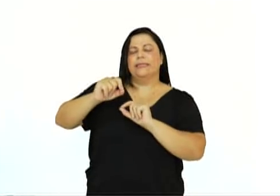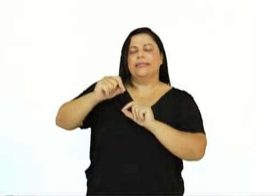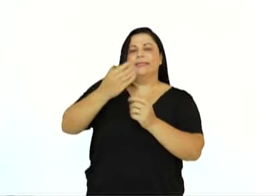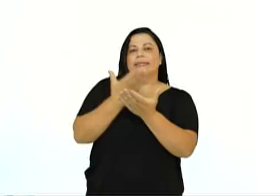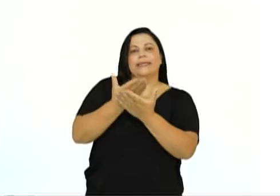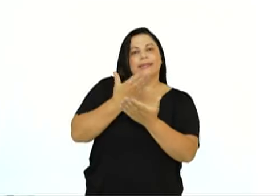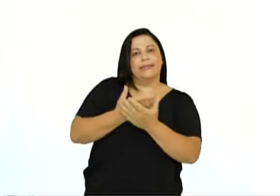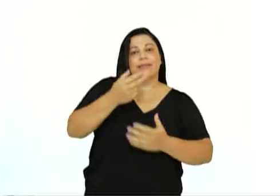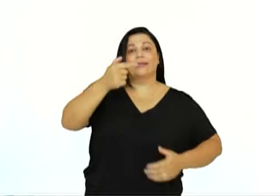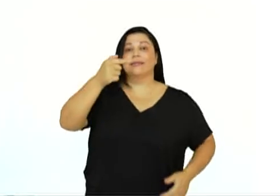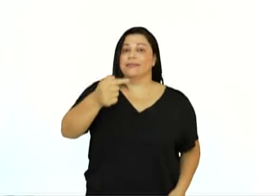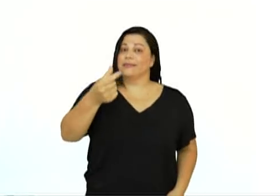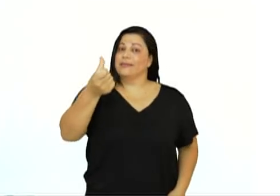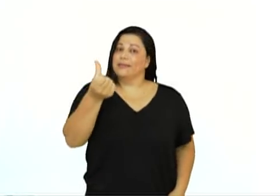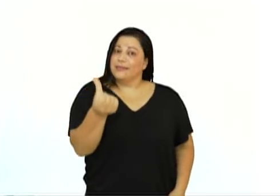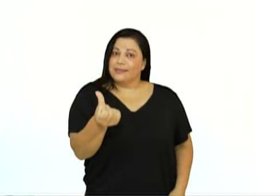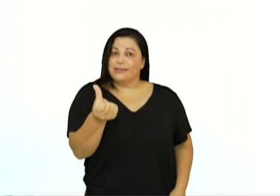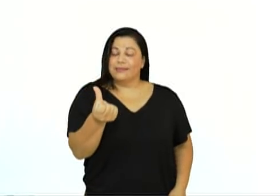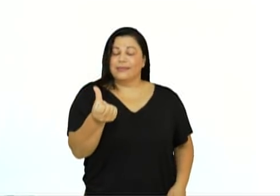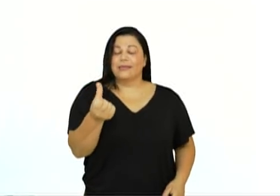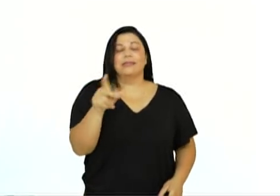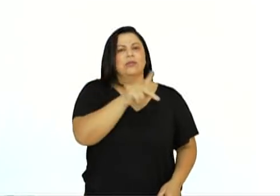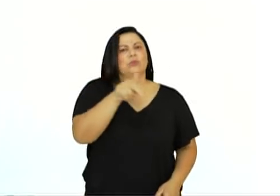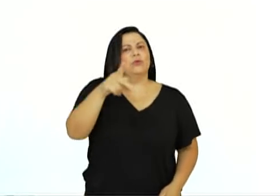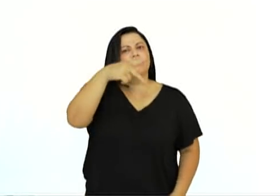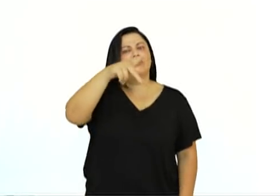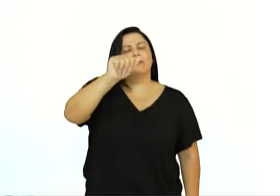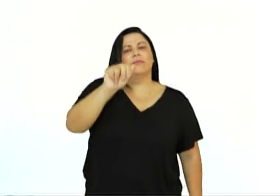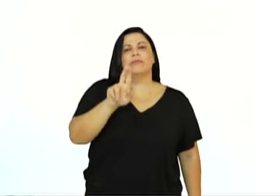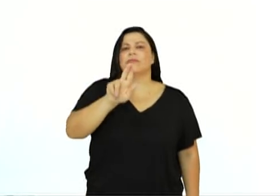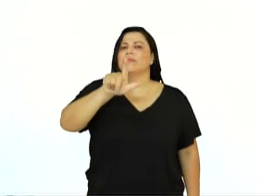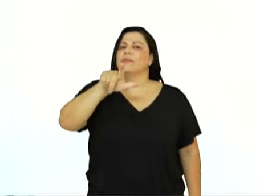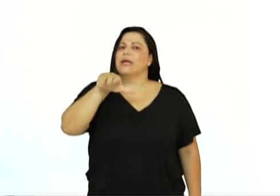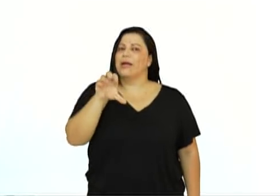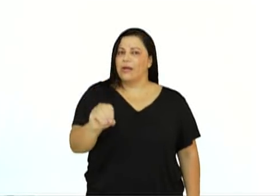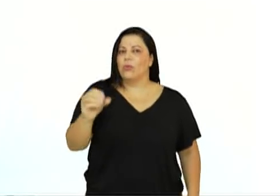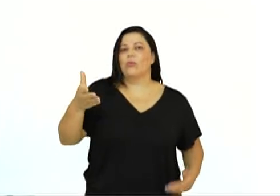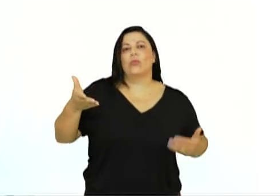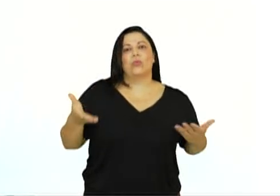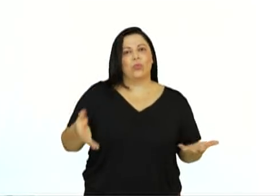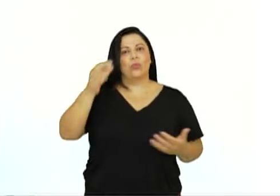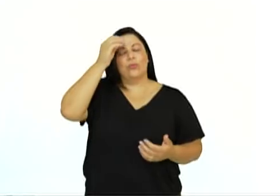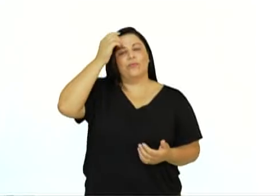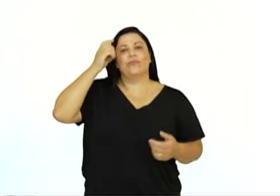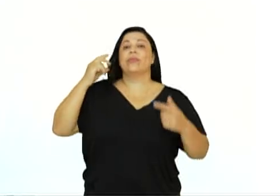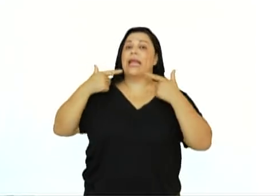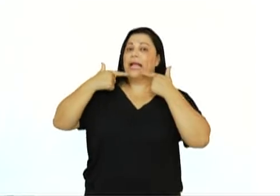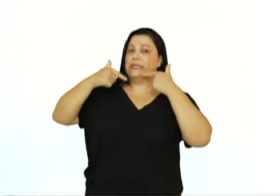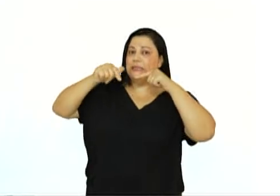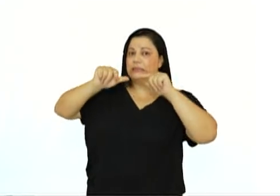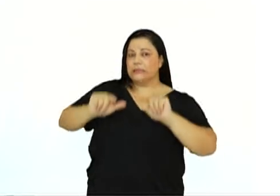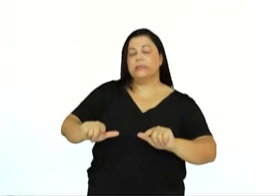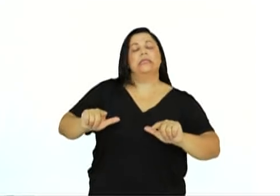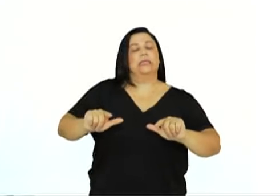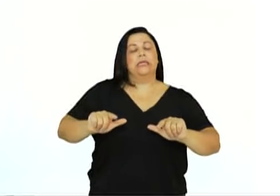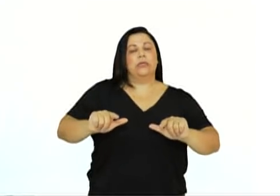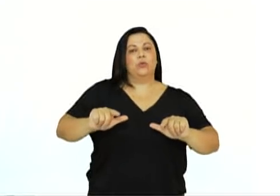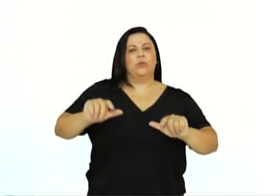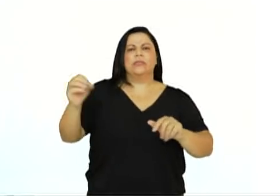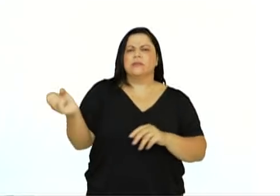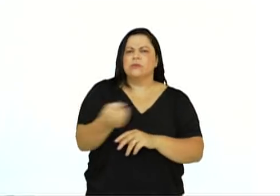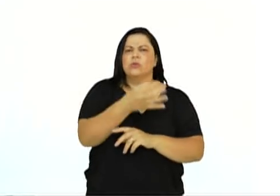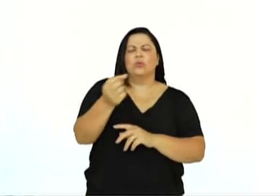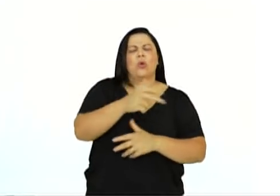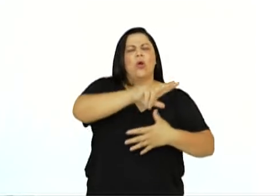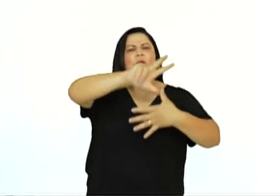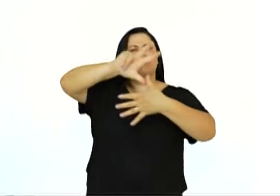O que a gente trabalhou nessa aula que o professor Paulo fez com vocês? Nós trabalhamos a questão das línguas neolatinas, né, as línguas que